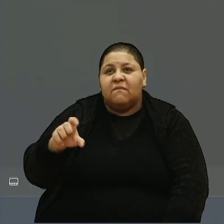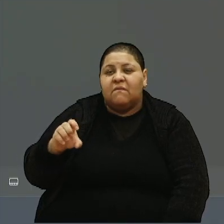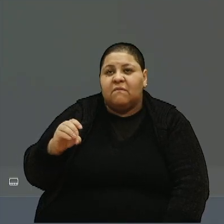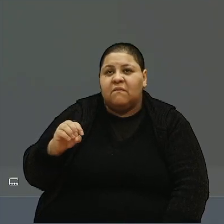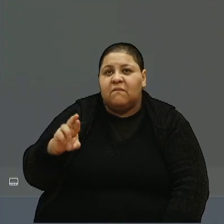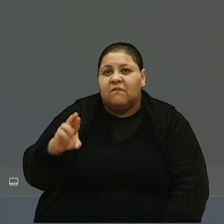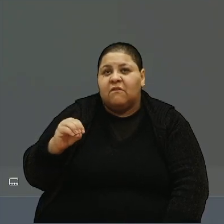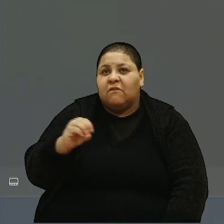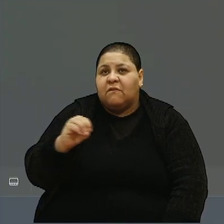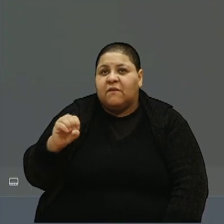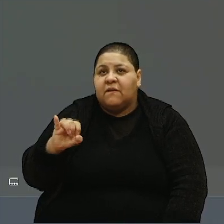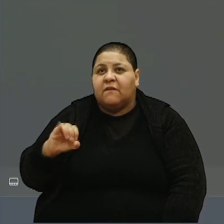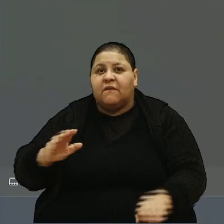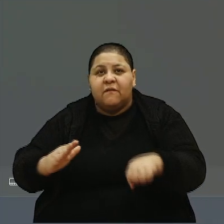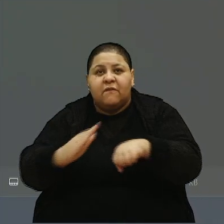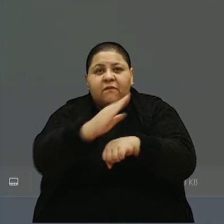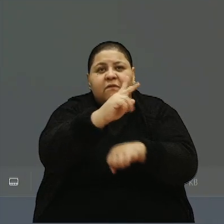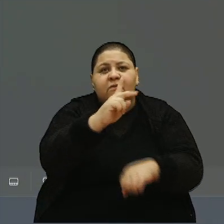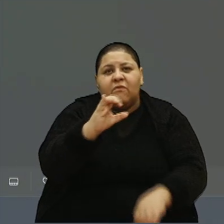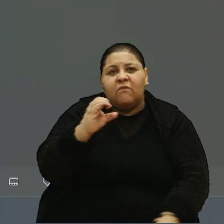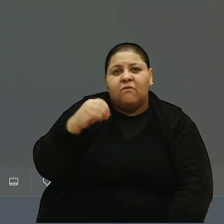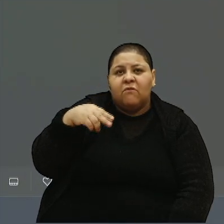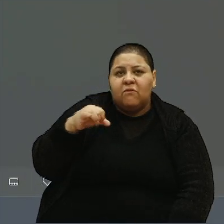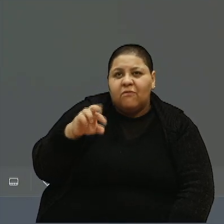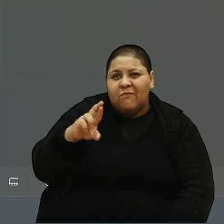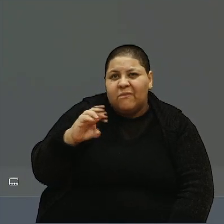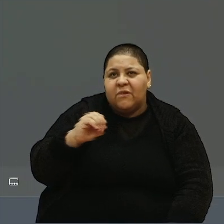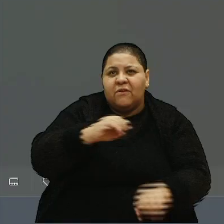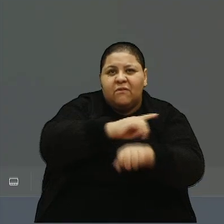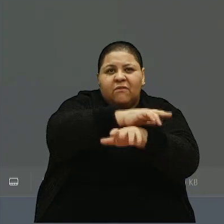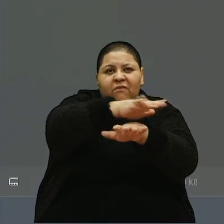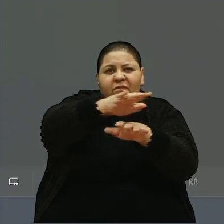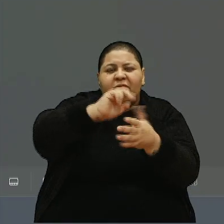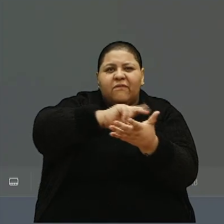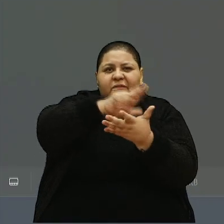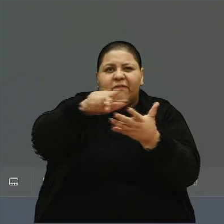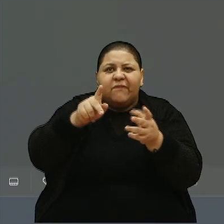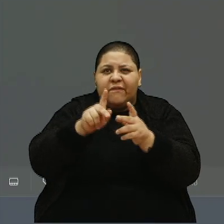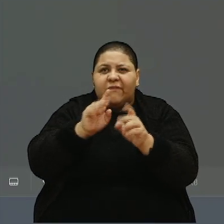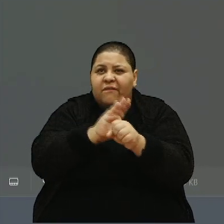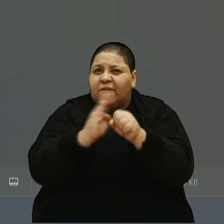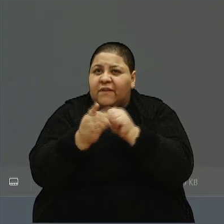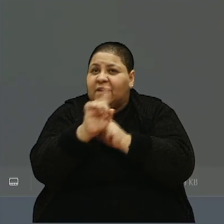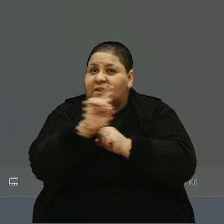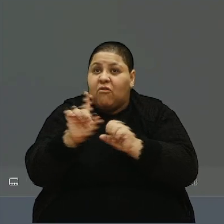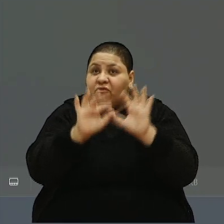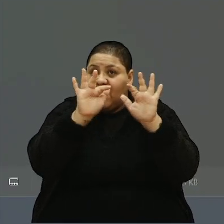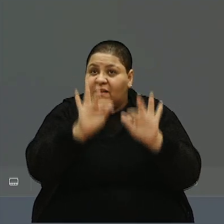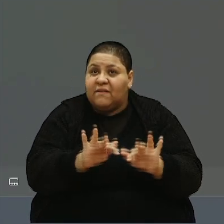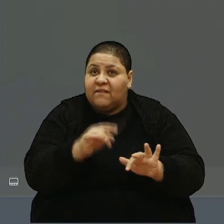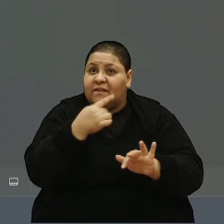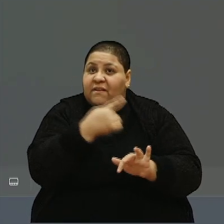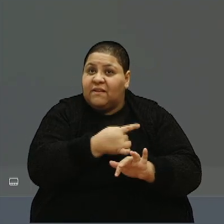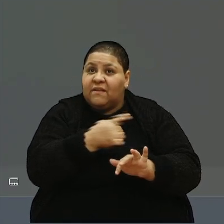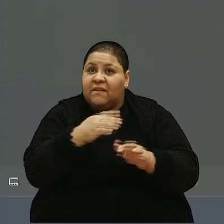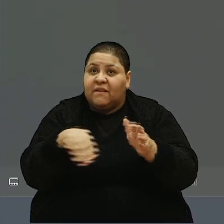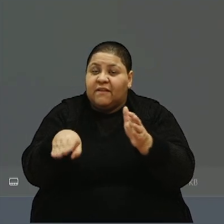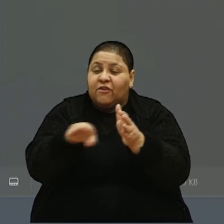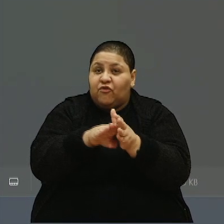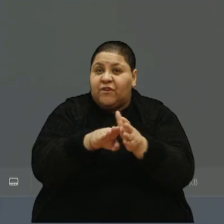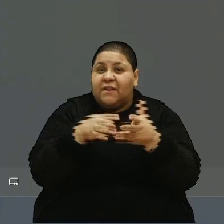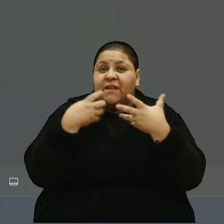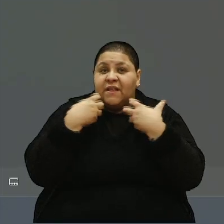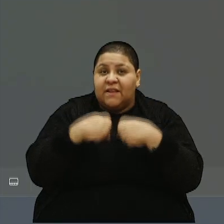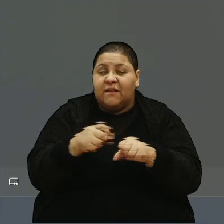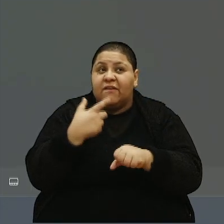subida do Pioneiro, na subida de vários bairros, nas entradas de vários bairros, e não foi finalizado. Isso eu fui até a secretaria